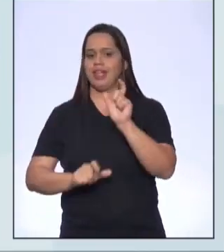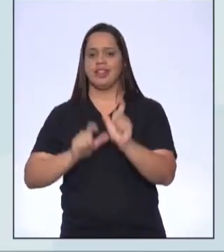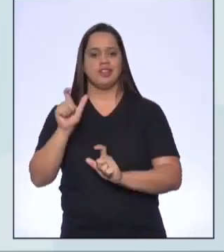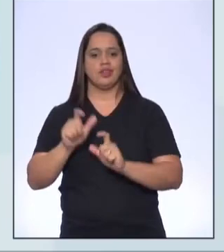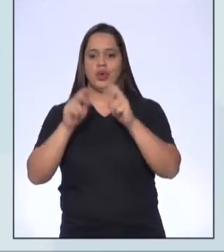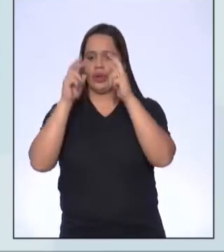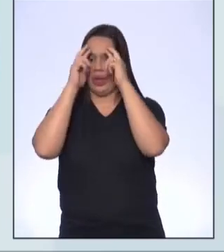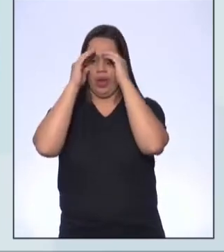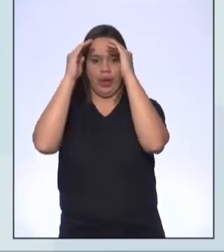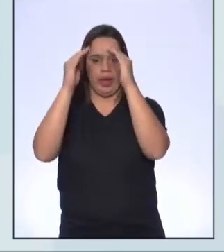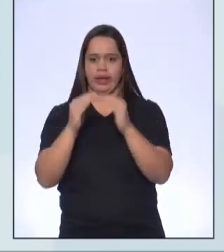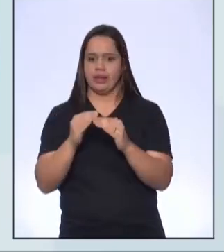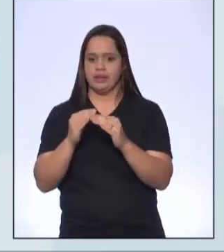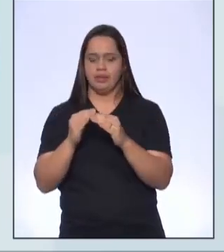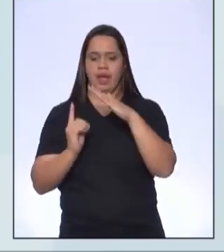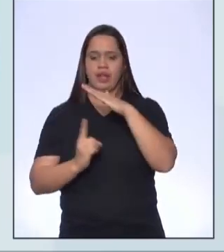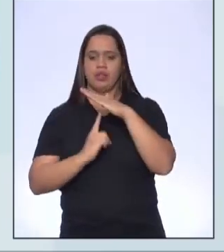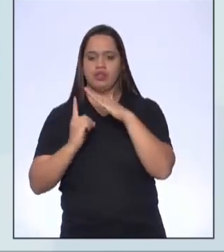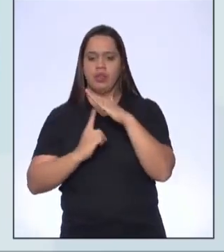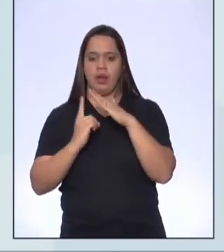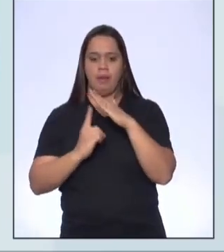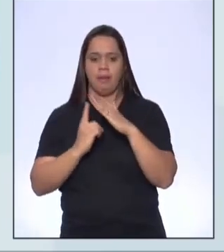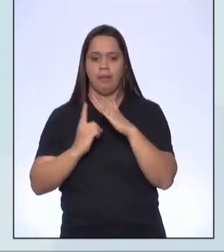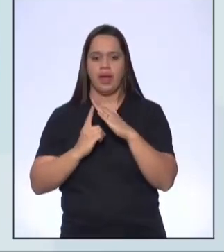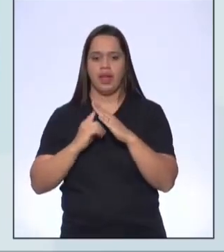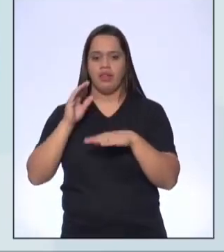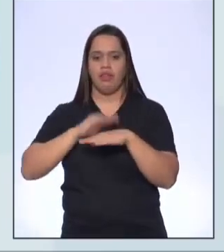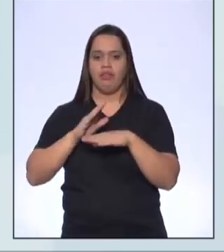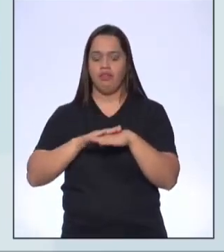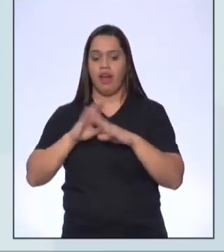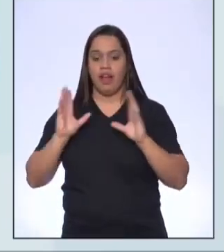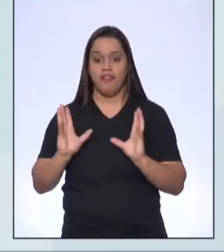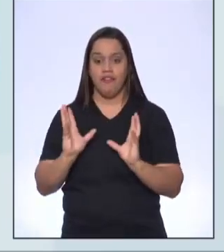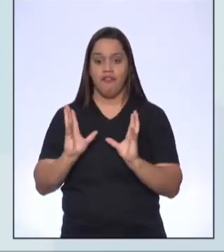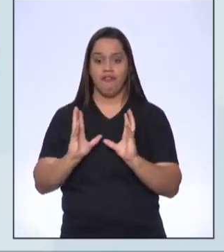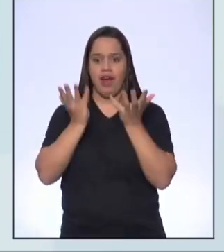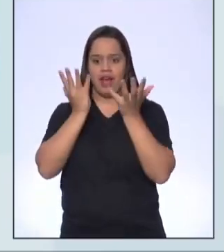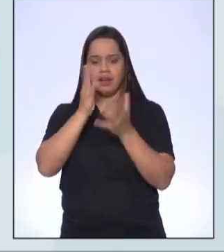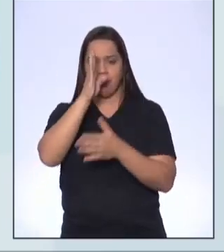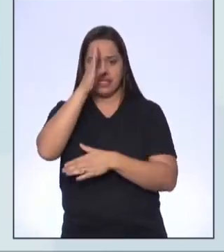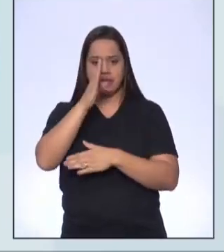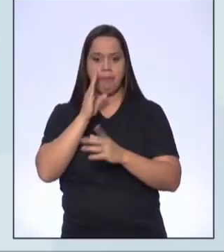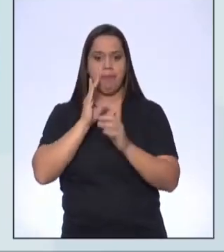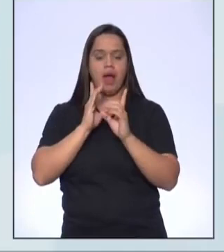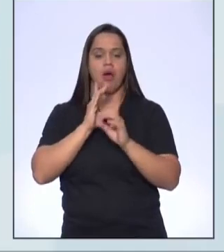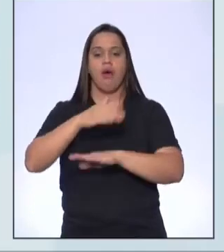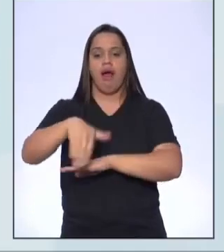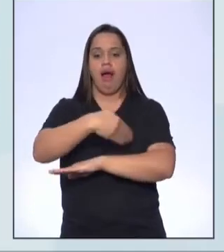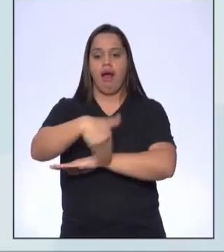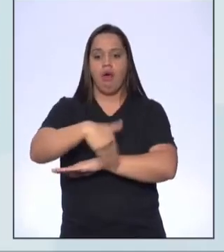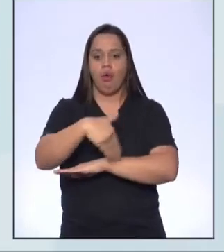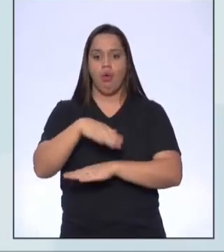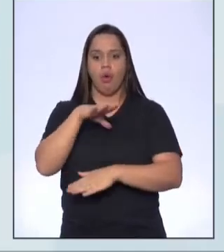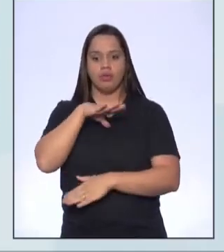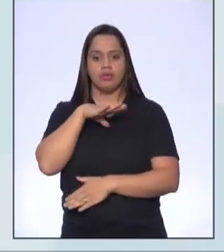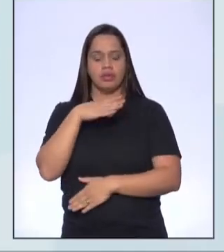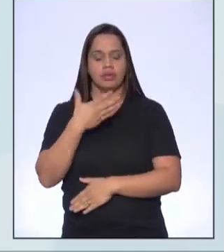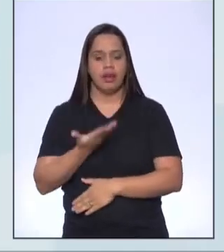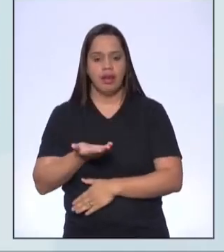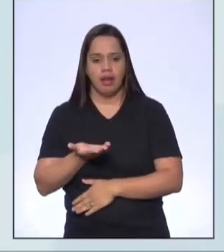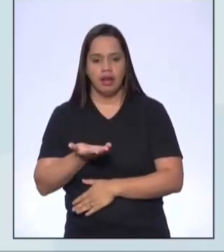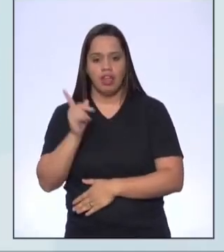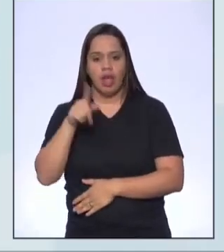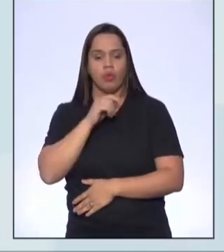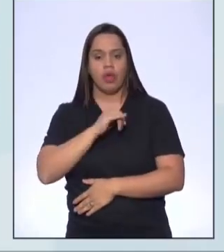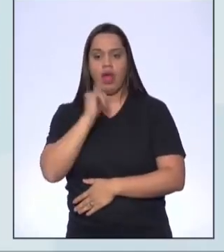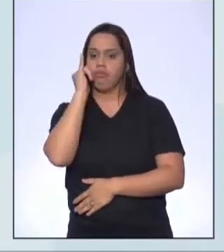social e fazem festa na principal avenida da cidade. Que absurdo isso, professora. É uma denúncia, né? É uma denúncia para o que está realmente